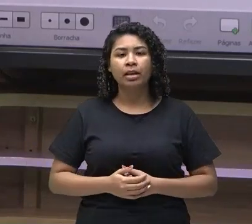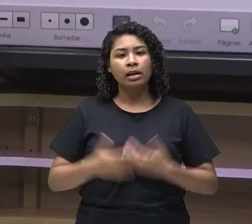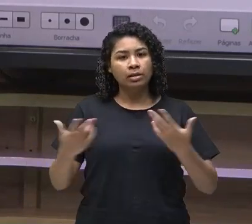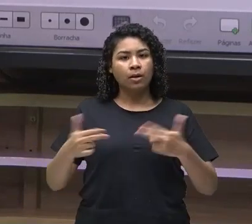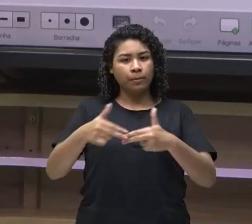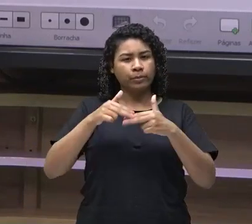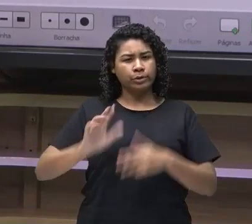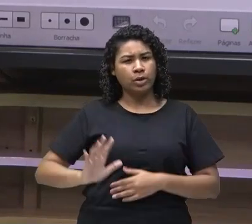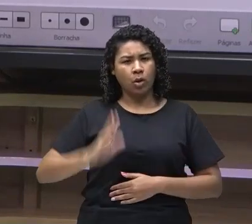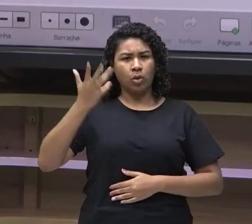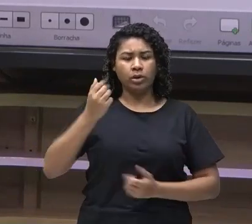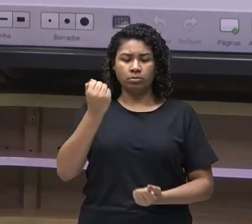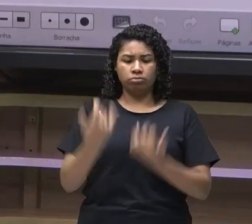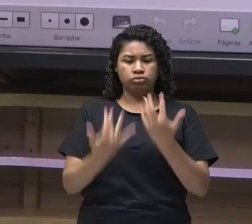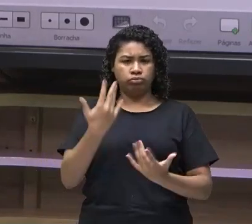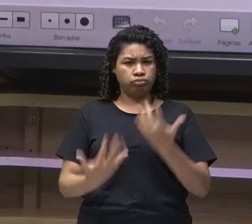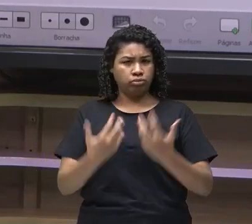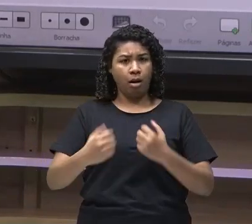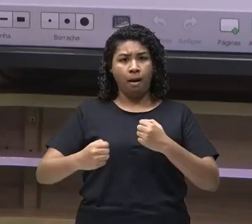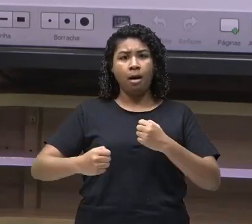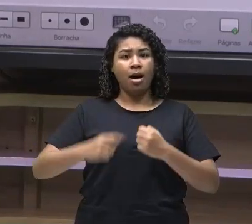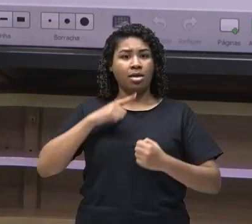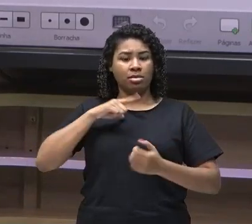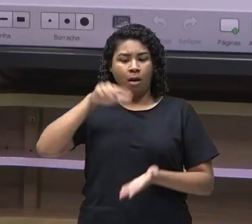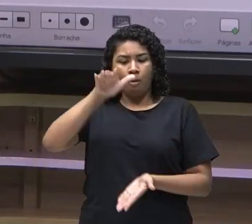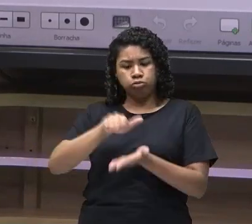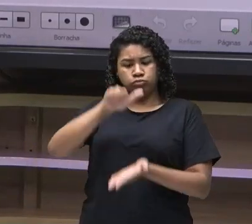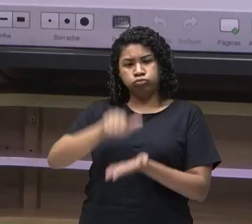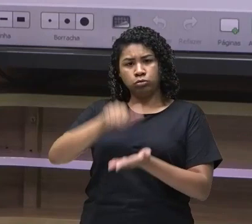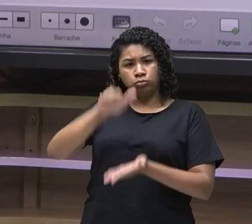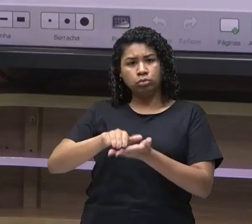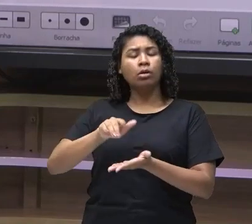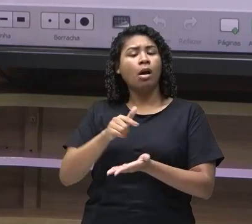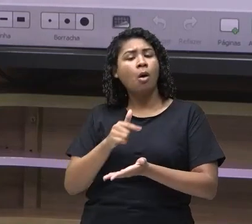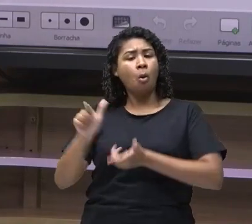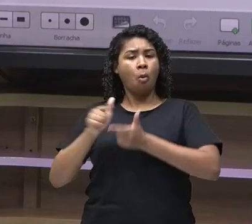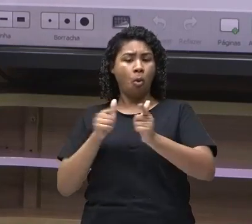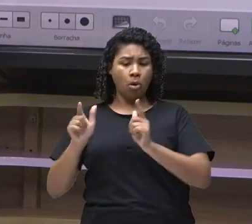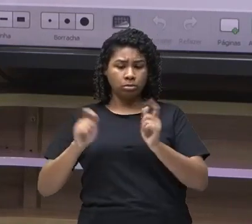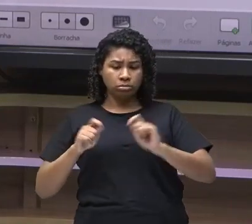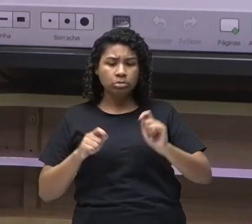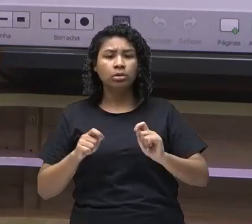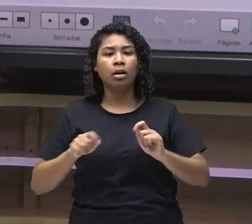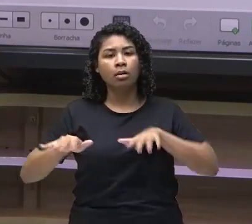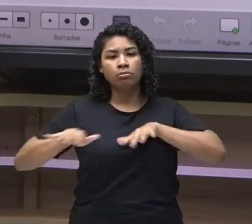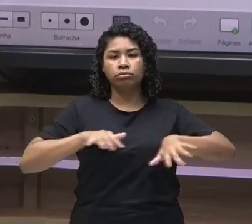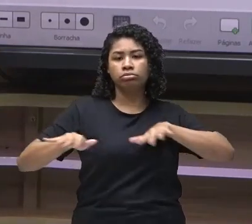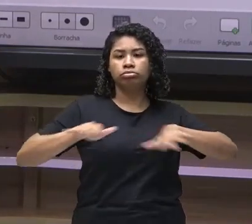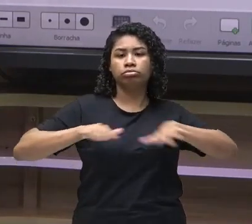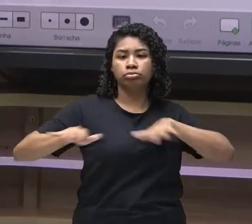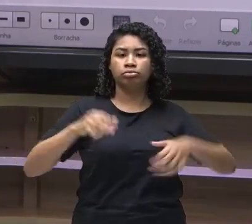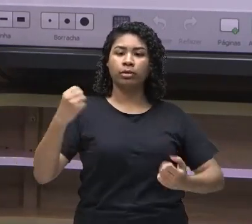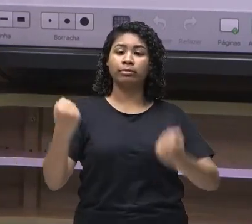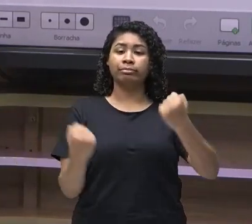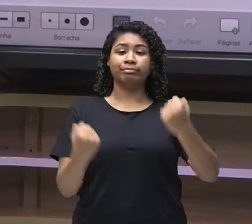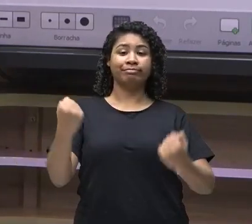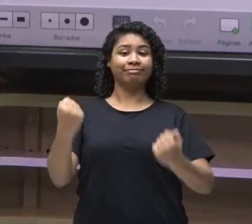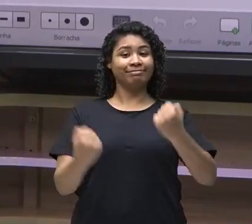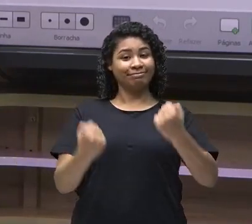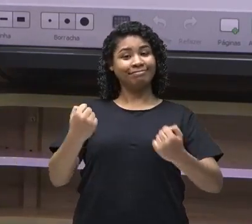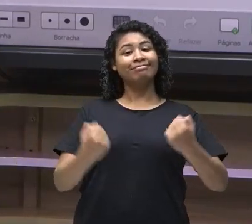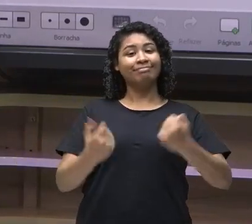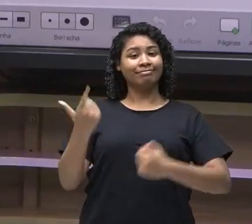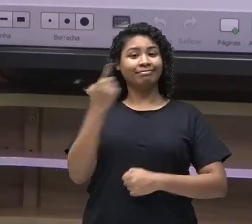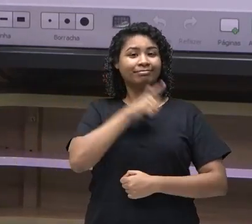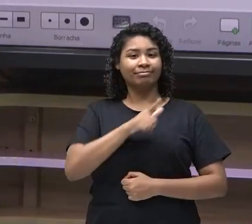essa queima o pistão se movimenta E aí movimentam outras estruturas para que meu carro consiga ali ó se locomover né